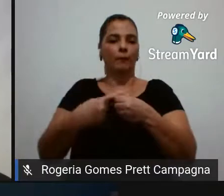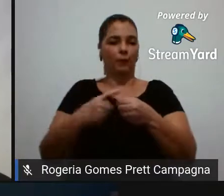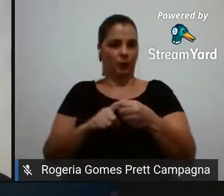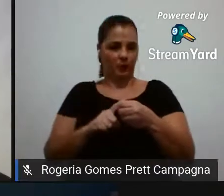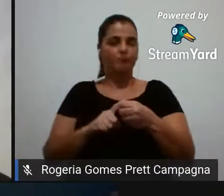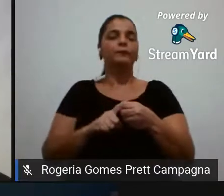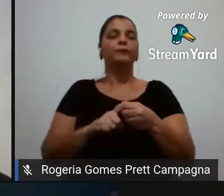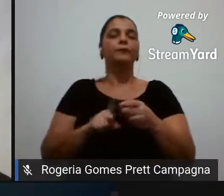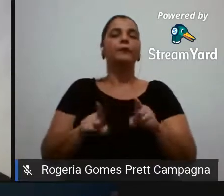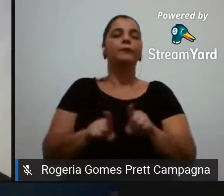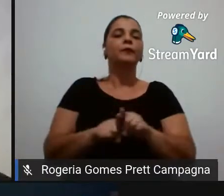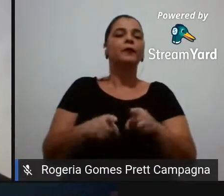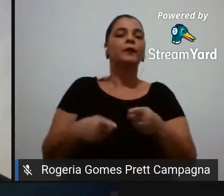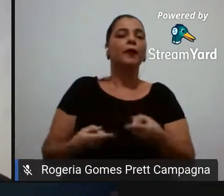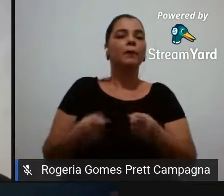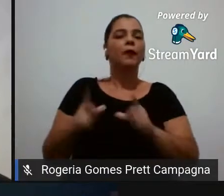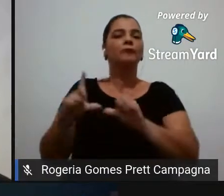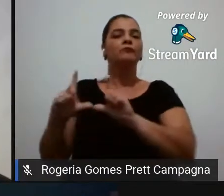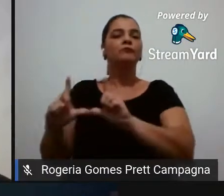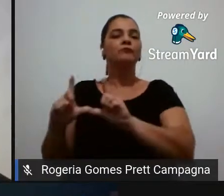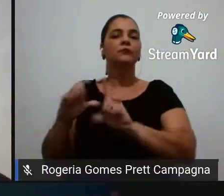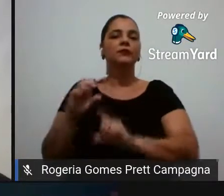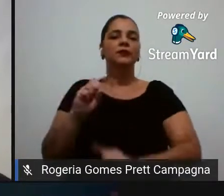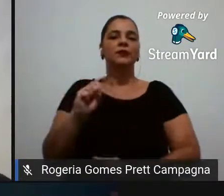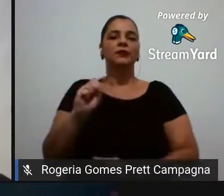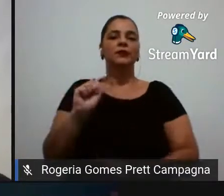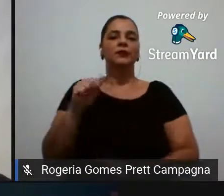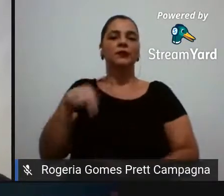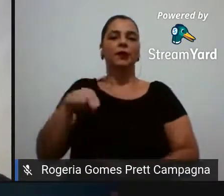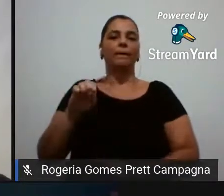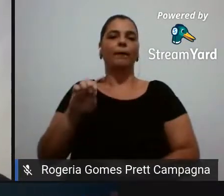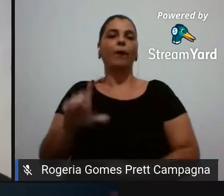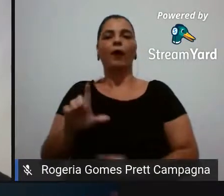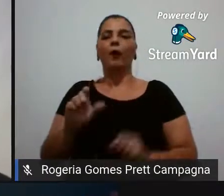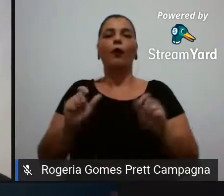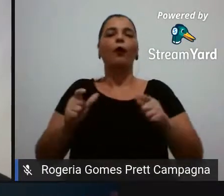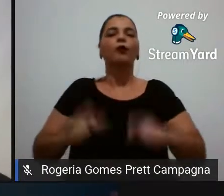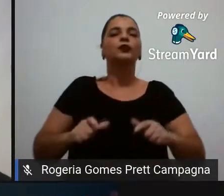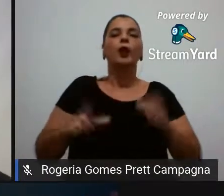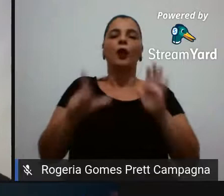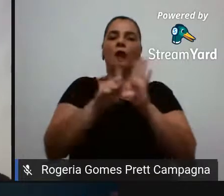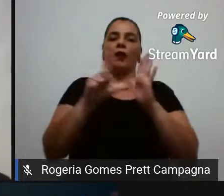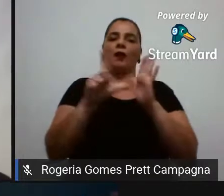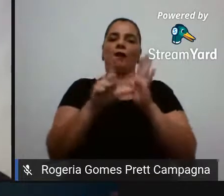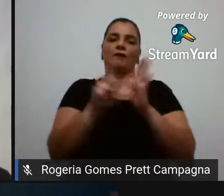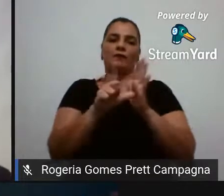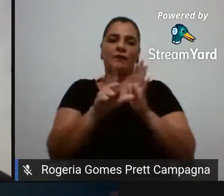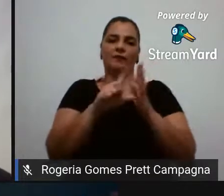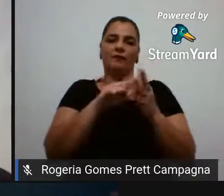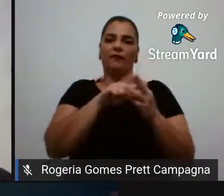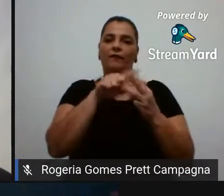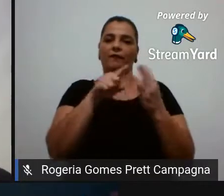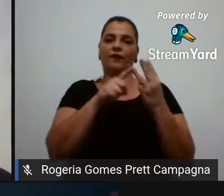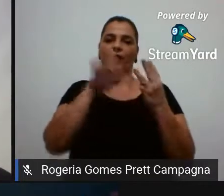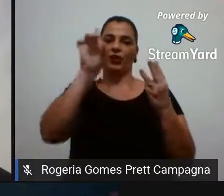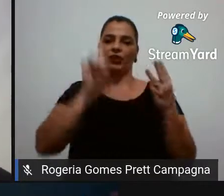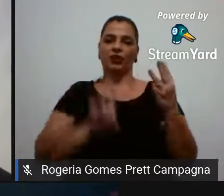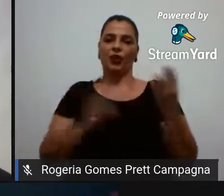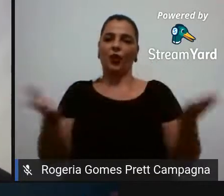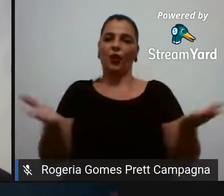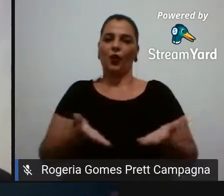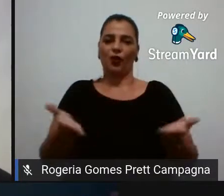o Samuel Nogueira de Almeida, da Bartolvino Costa de Linhares, 3 diretores que vão estar aqui conosco, nessa